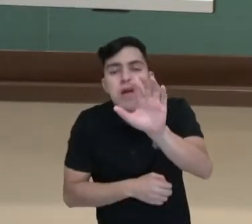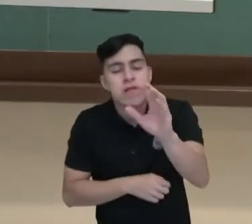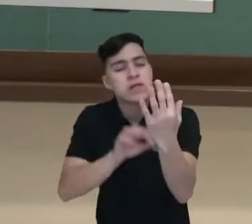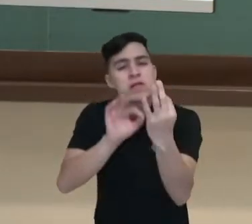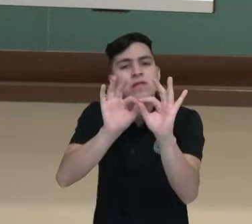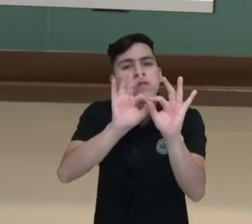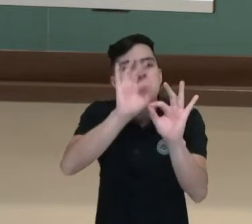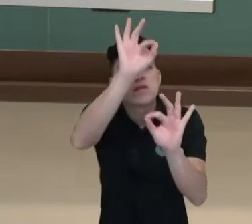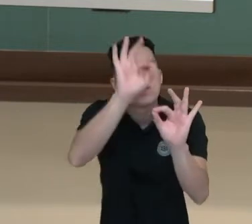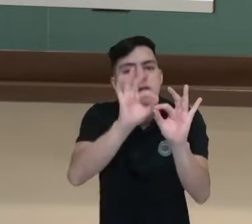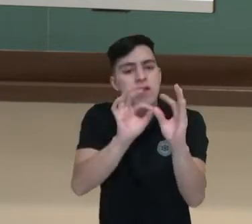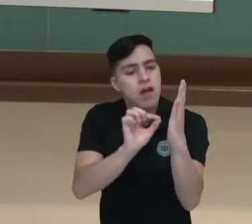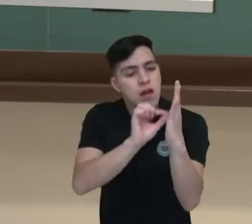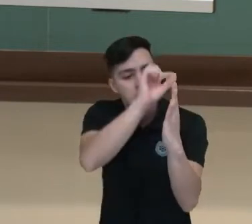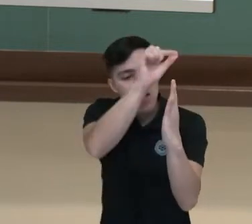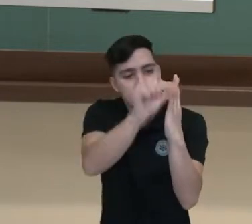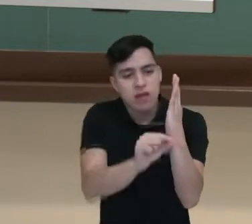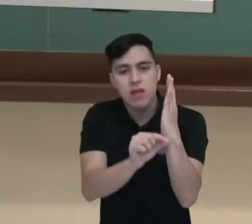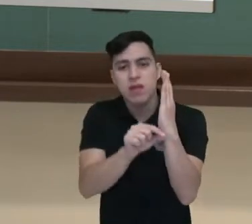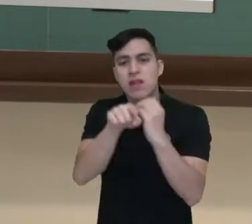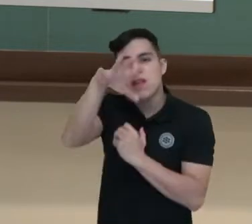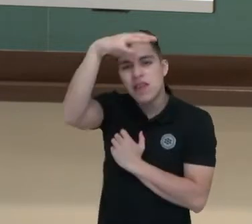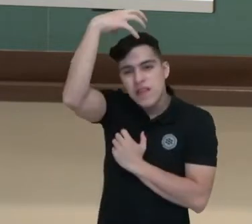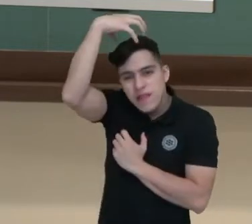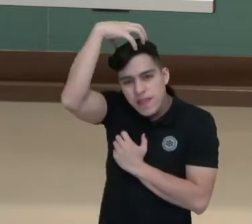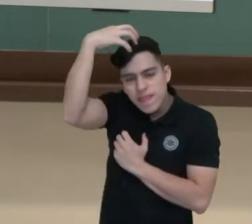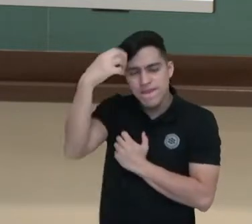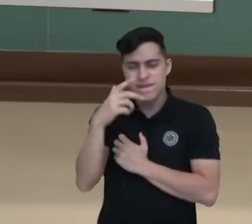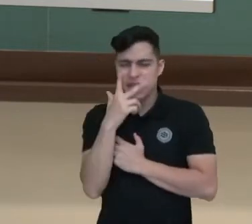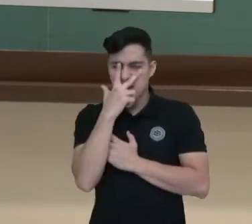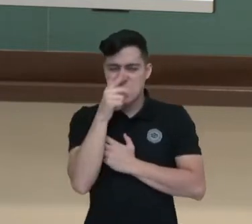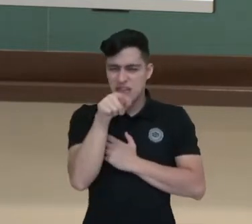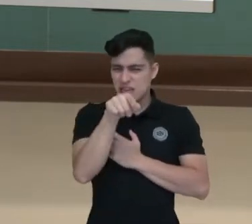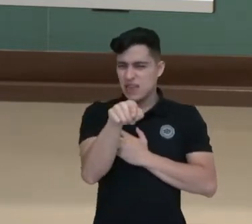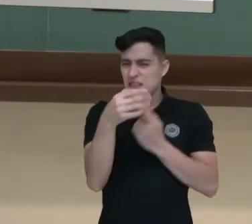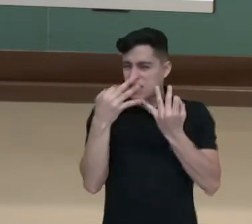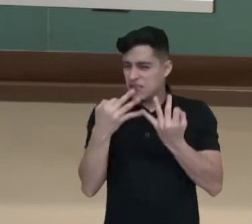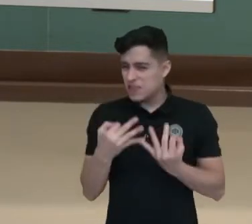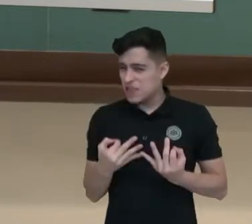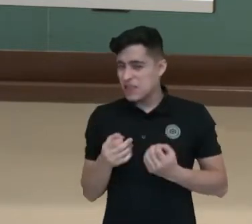o corpo, as medidas do corpo de um rei. Será que isso dava certo?